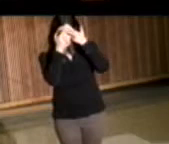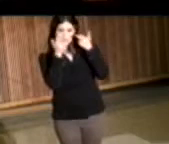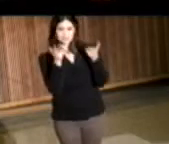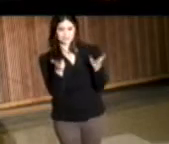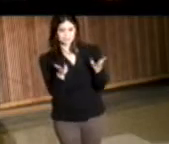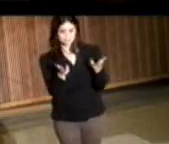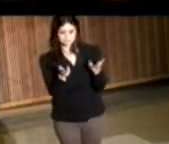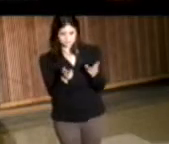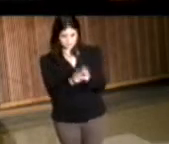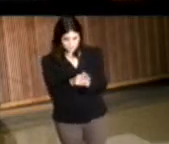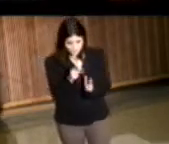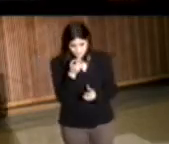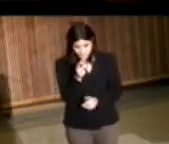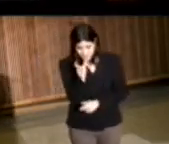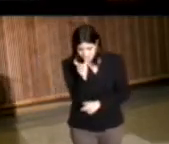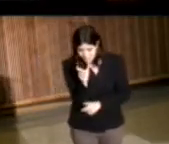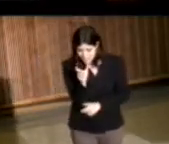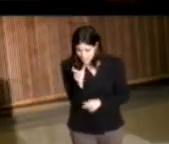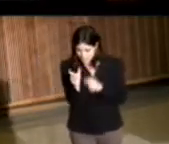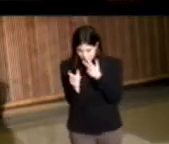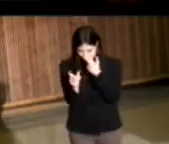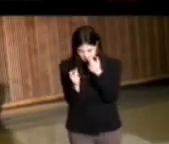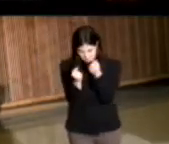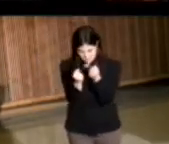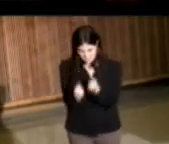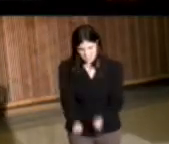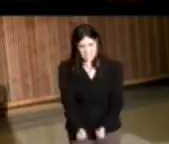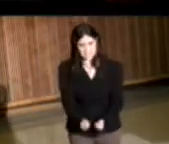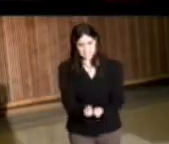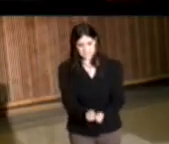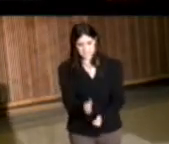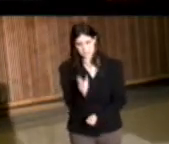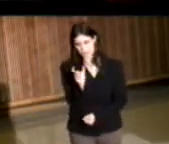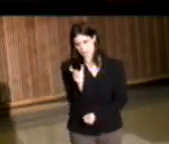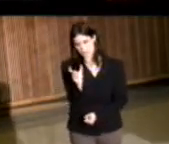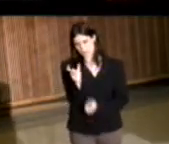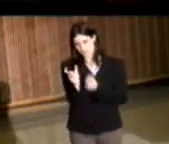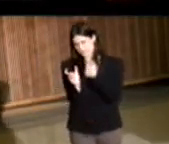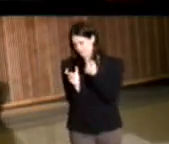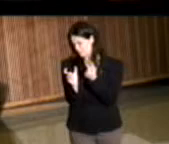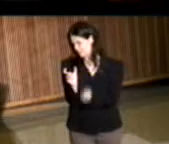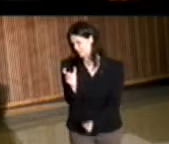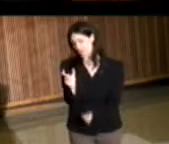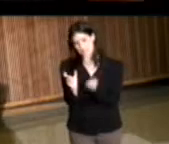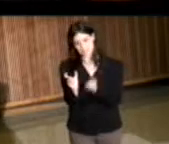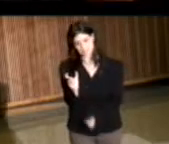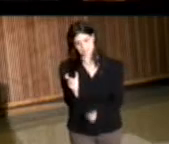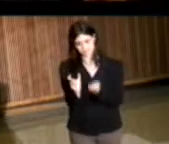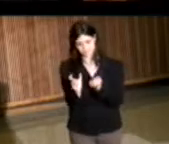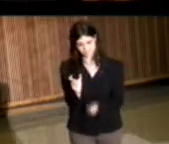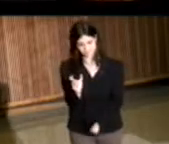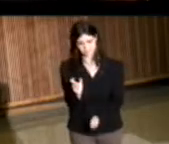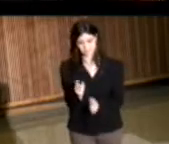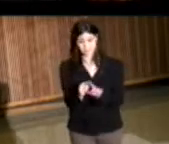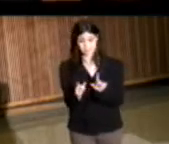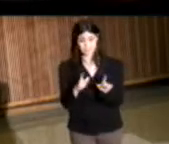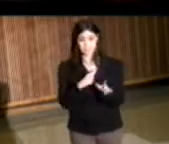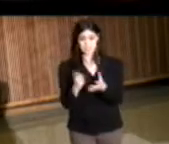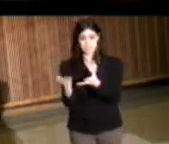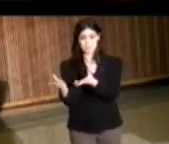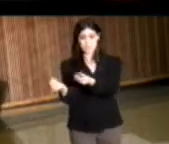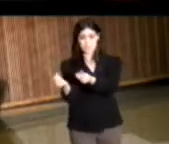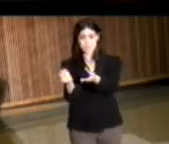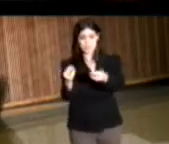Eu vou falar uma palavra muito forte aqui, porque a gente não gosta de falar isso em público, mas tem muita gente aqui dentro que sofre